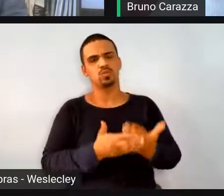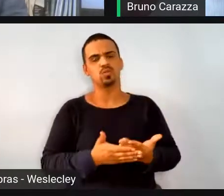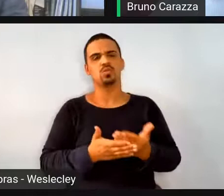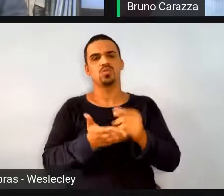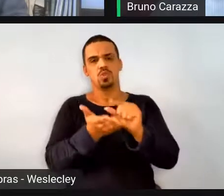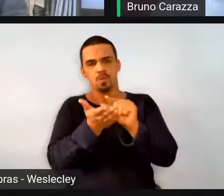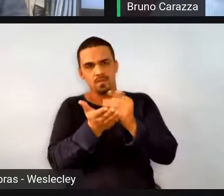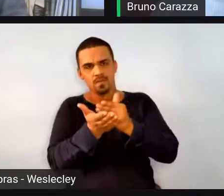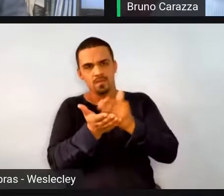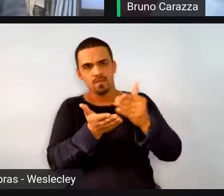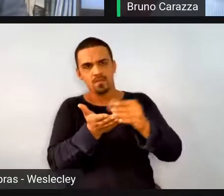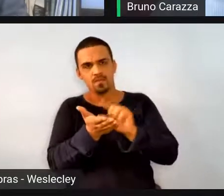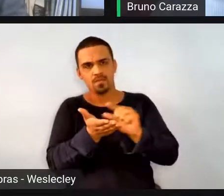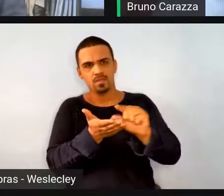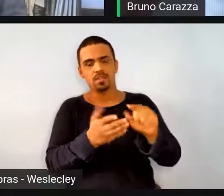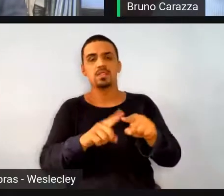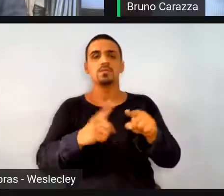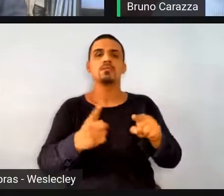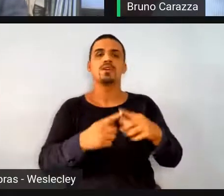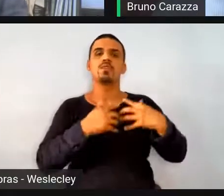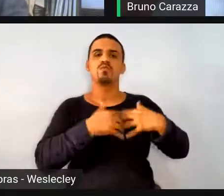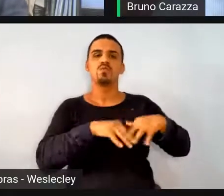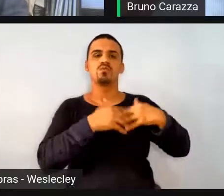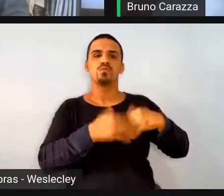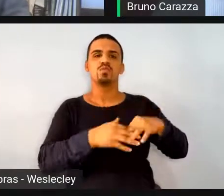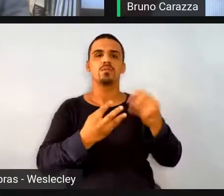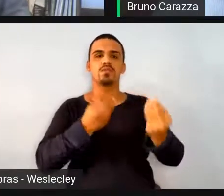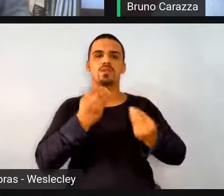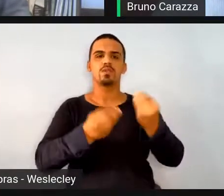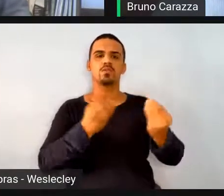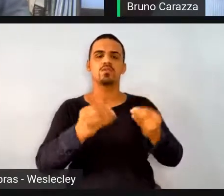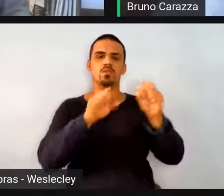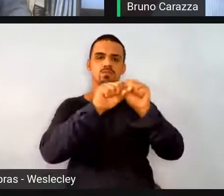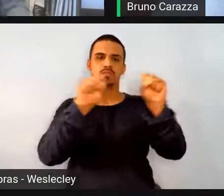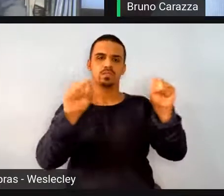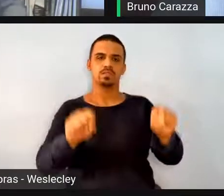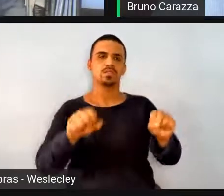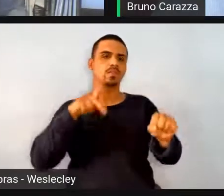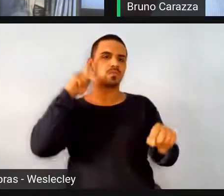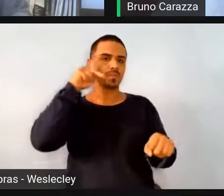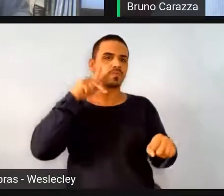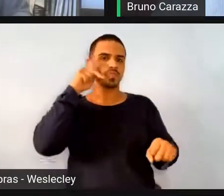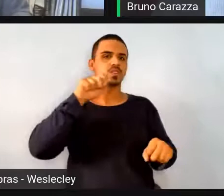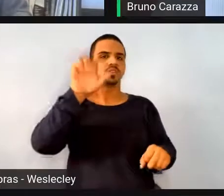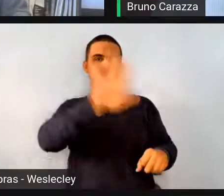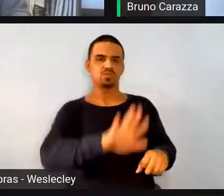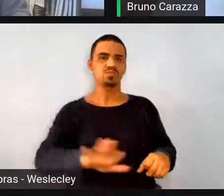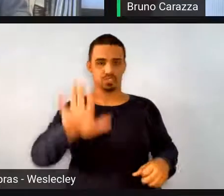do funcionamento do sistema político brasileiro de uma forma geral.